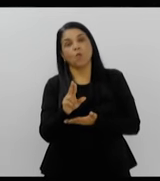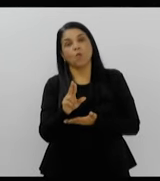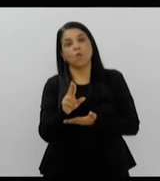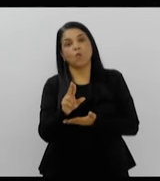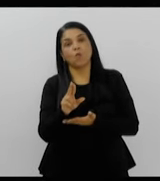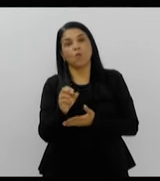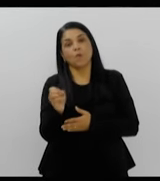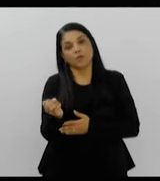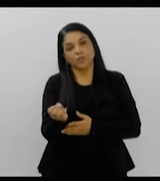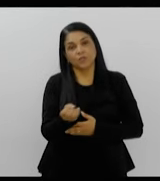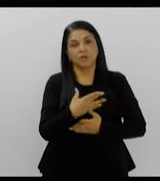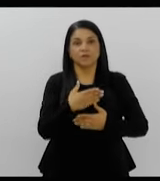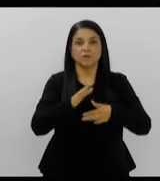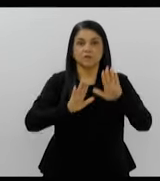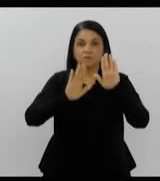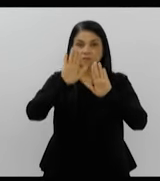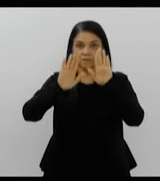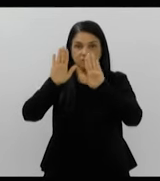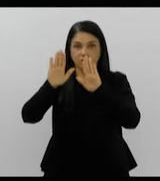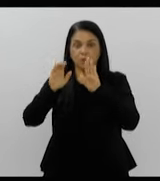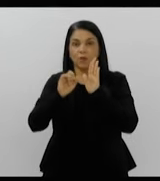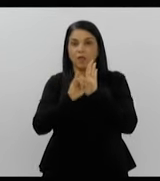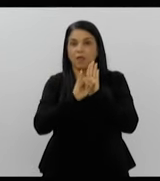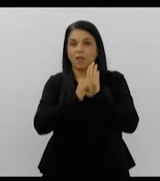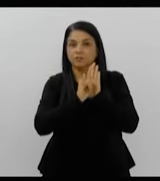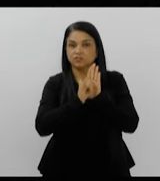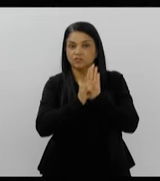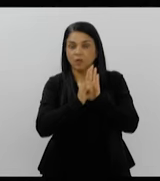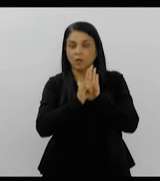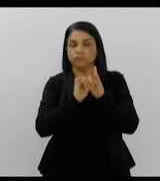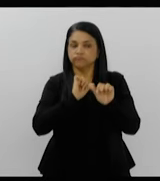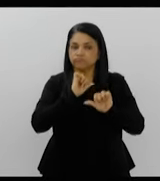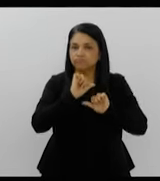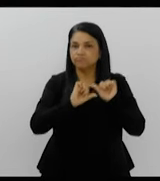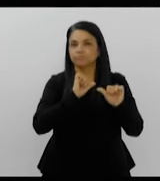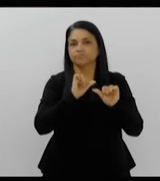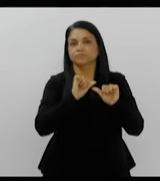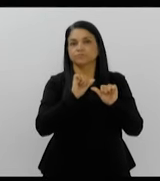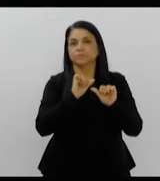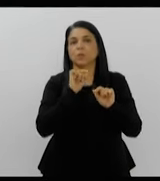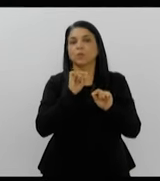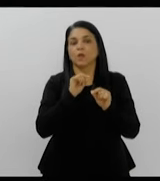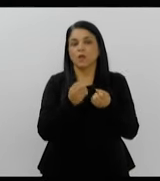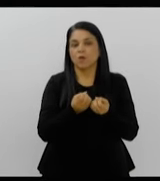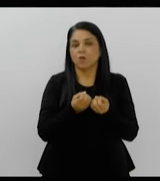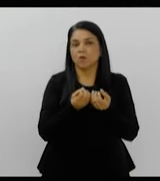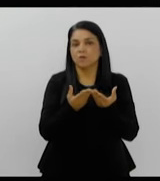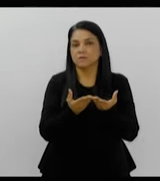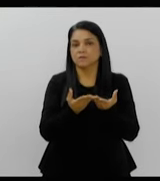nova licitação com o edital reformulado, considerando que a concessão atual apresenta